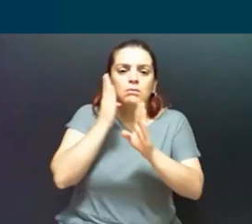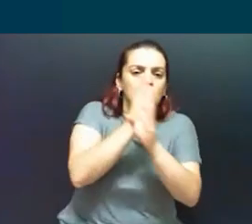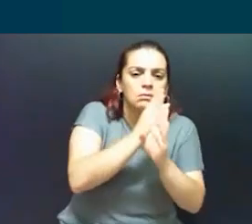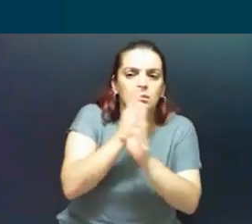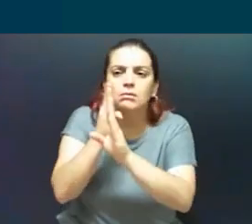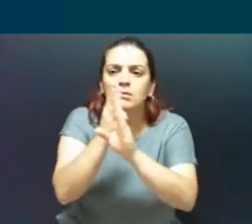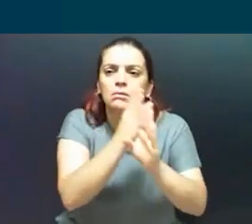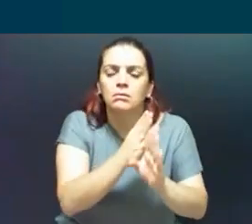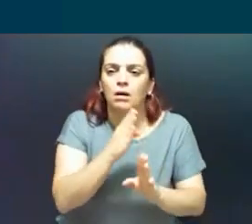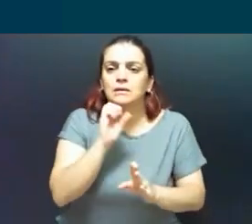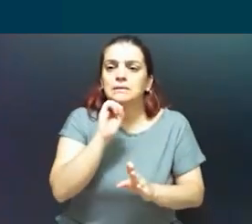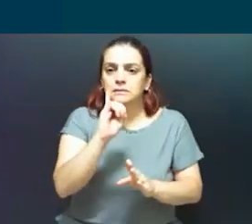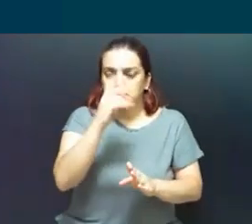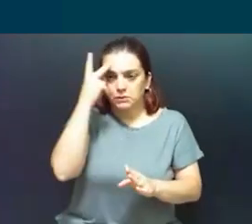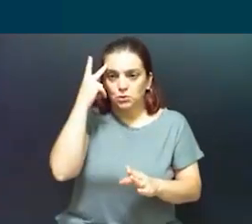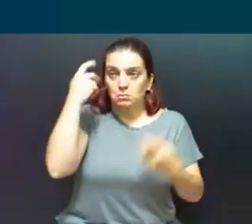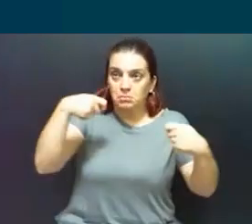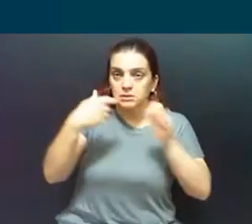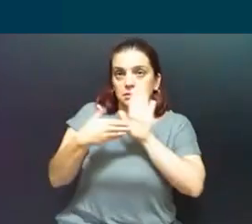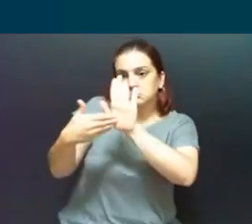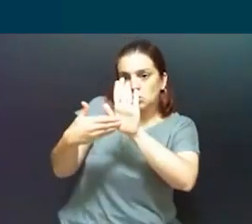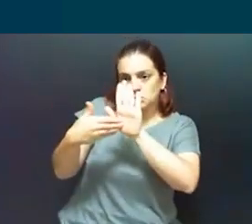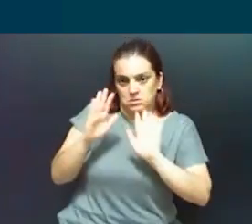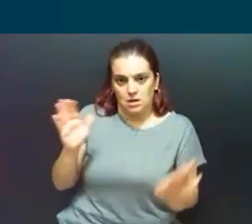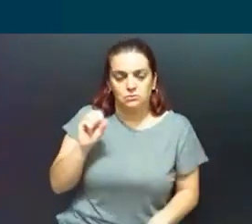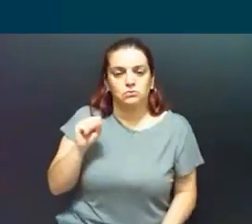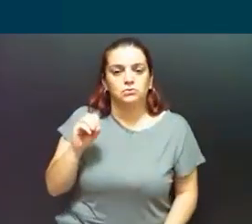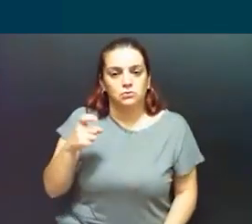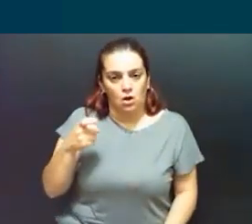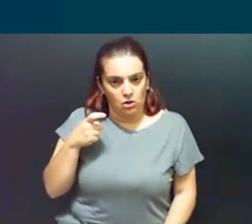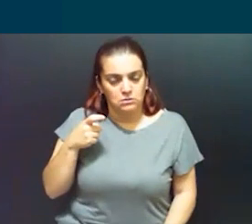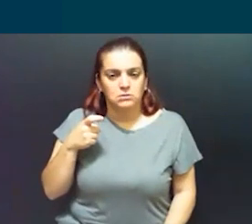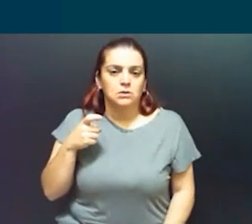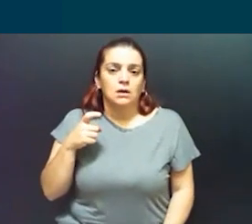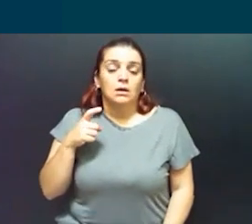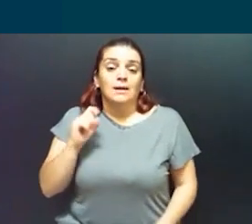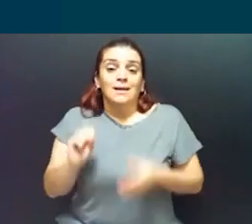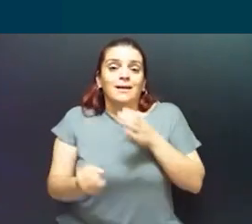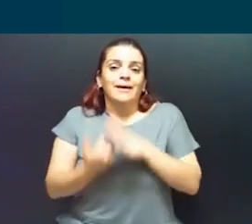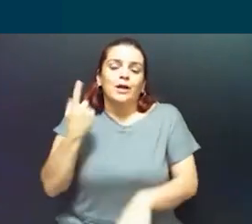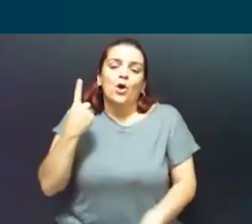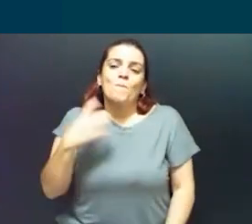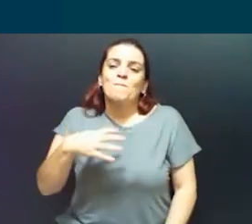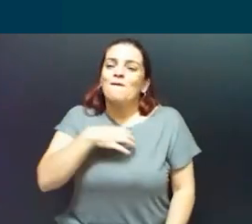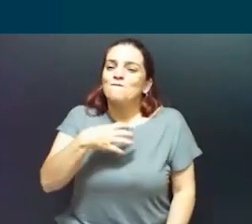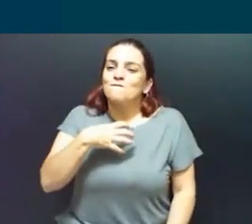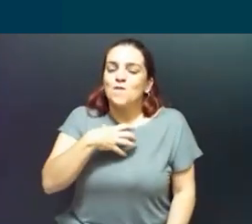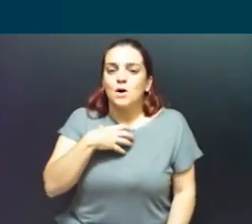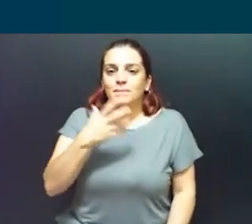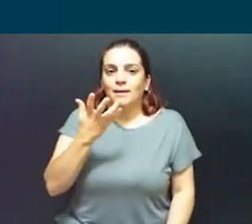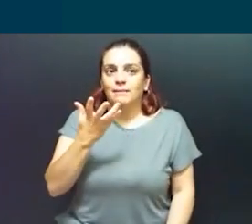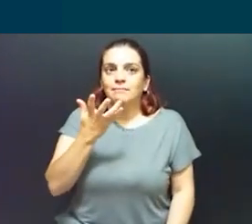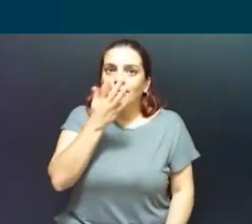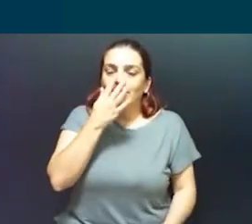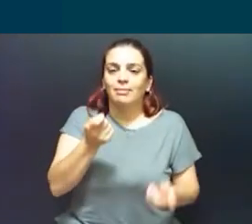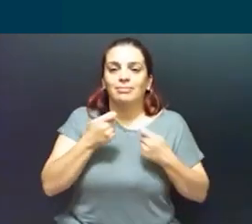os interessados no negócio sobre esses serviços. Então, só que isso foi criado como uma forma, né, de garantir um serviço